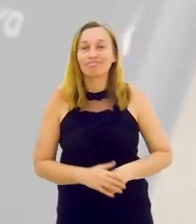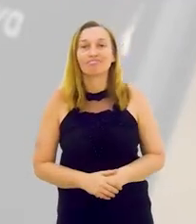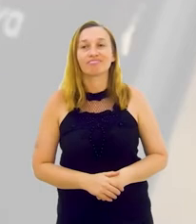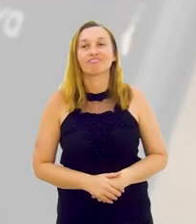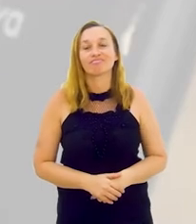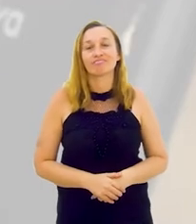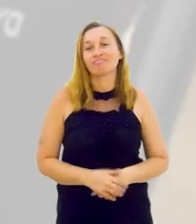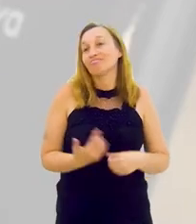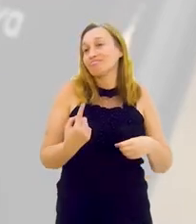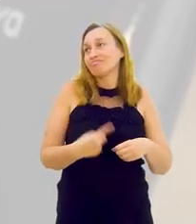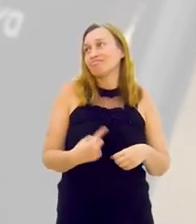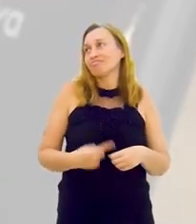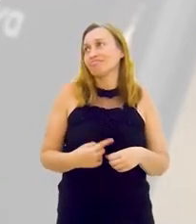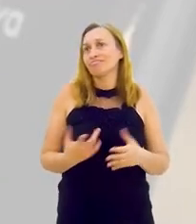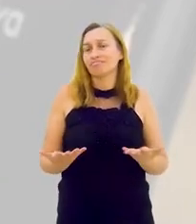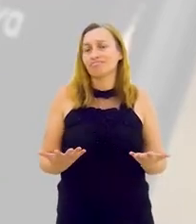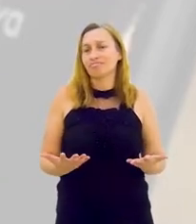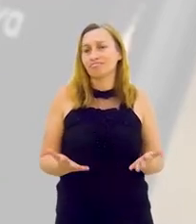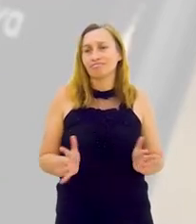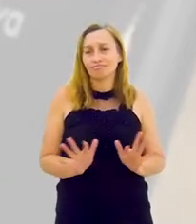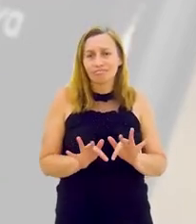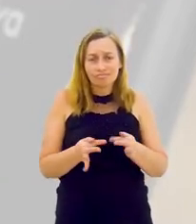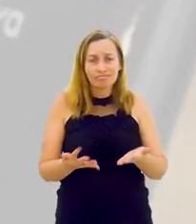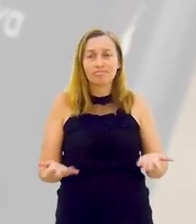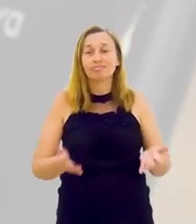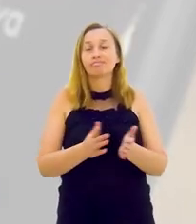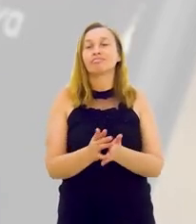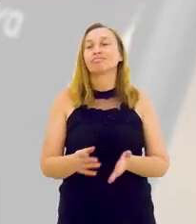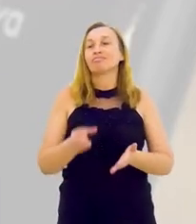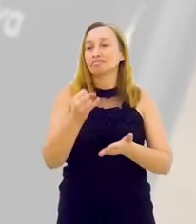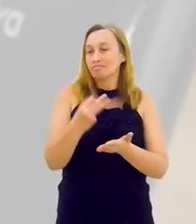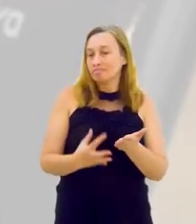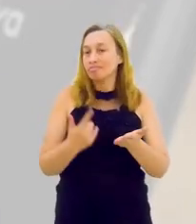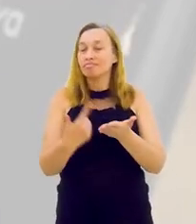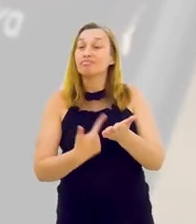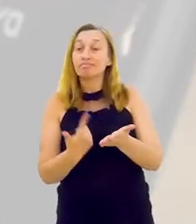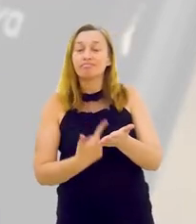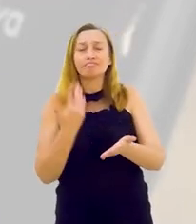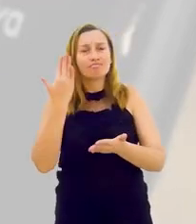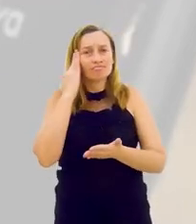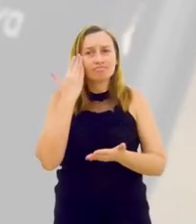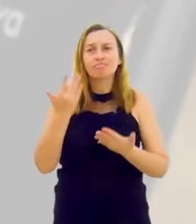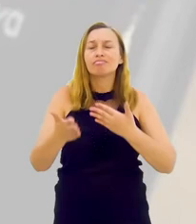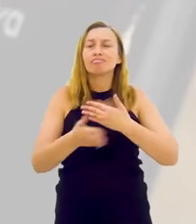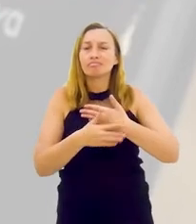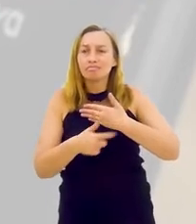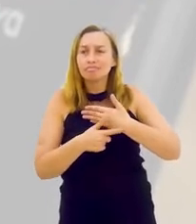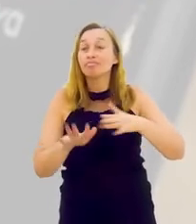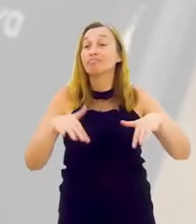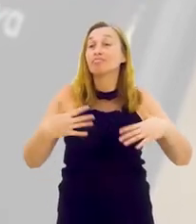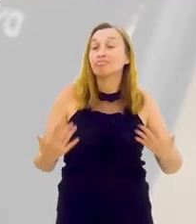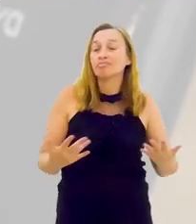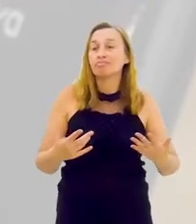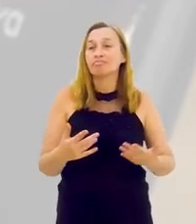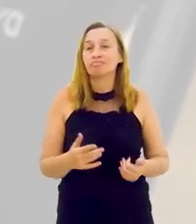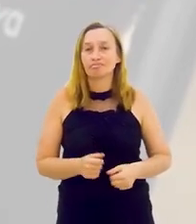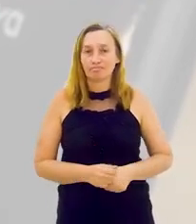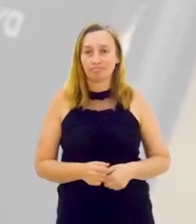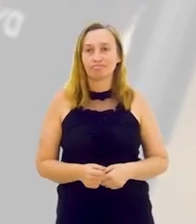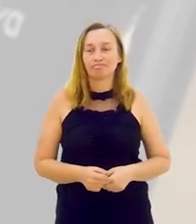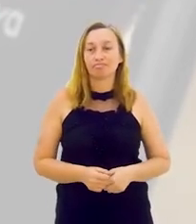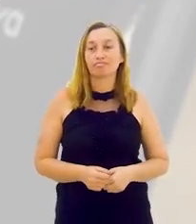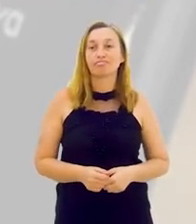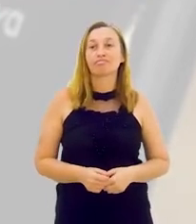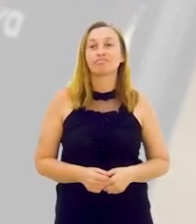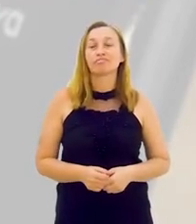desenvolvimento local, ele pode ser um bairro ou uma fração dele, eu falo no livro. Então, a gente tem que entender qual é o nosso papel na nossa comunidade.